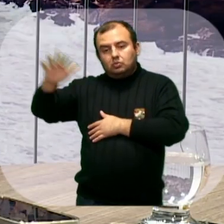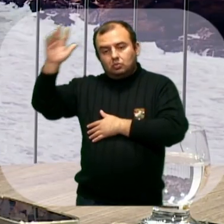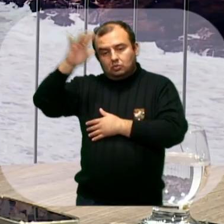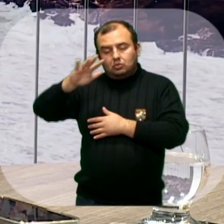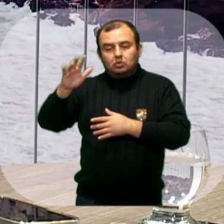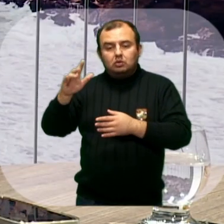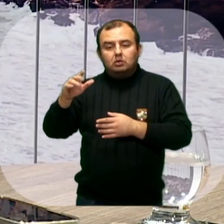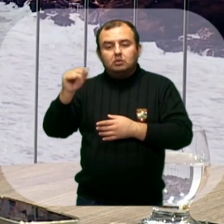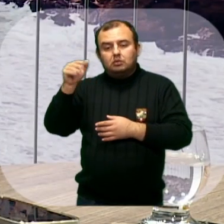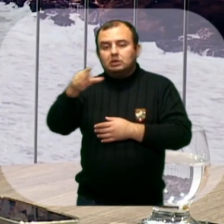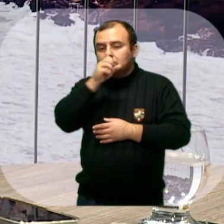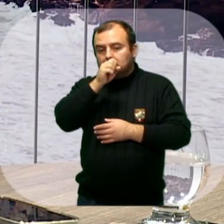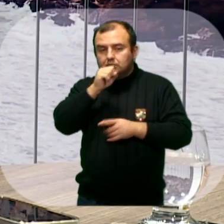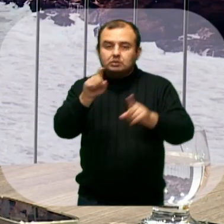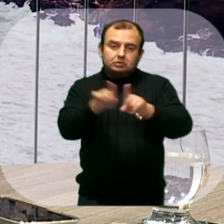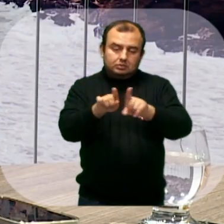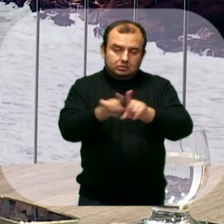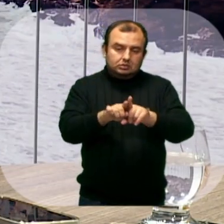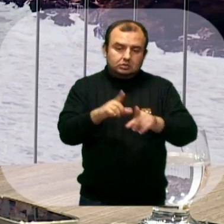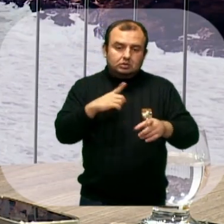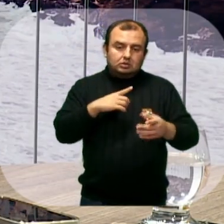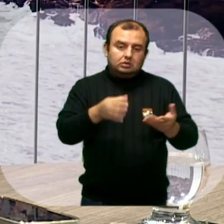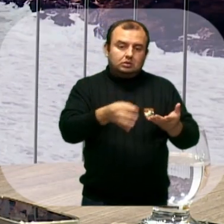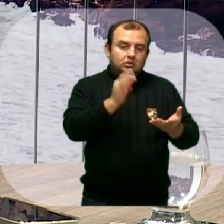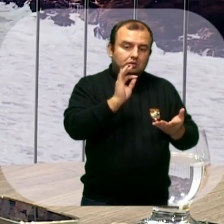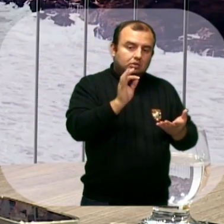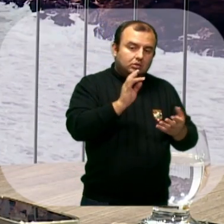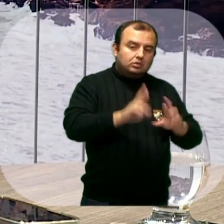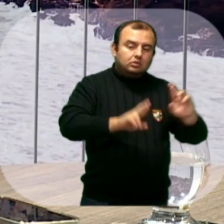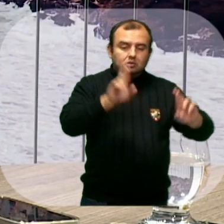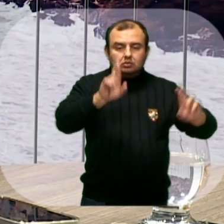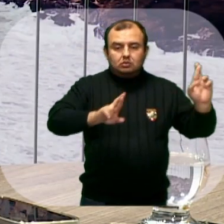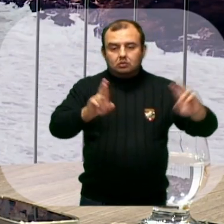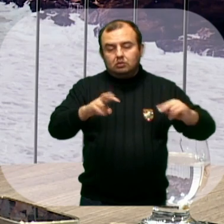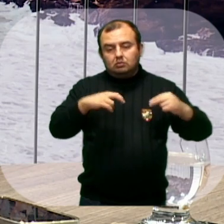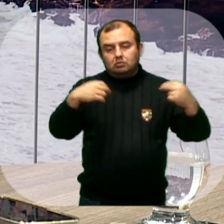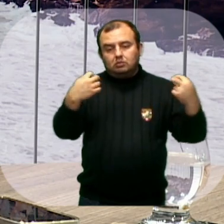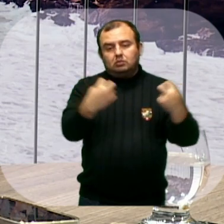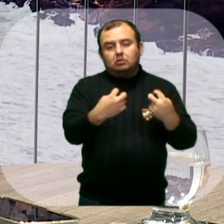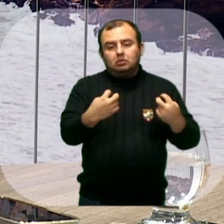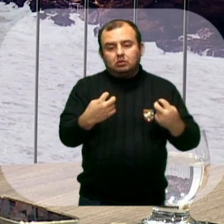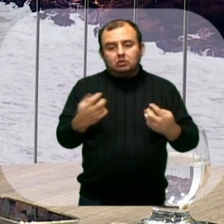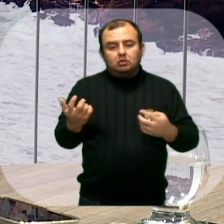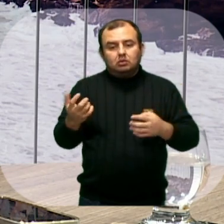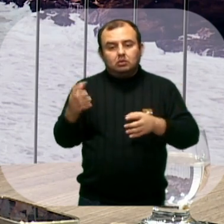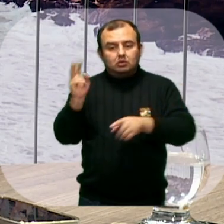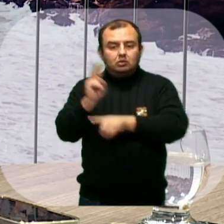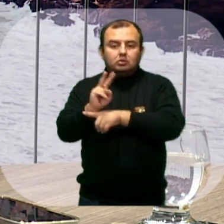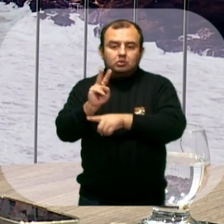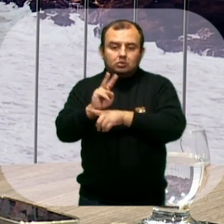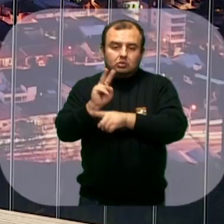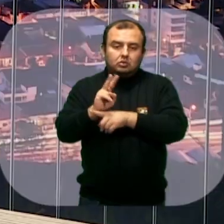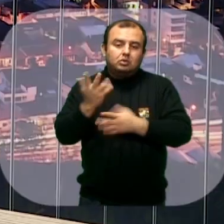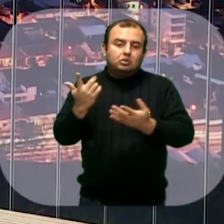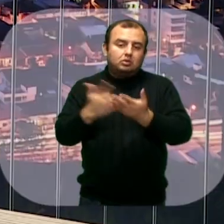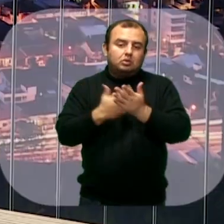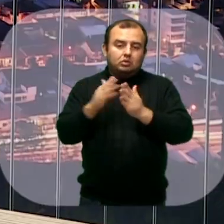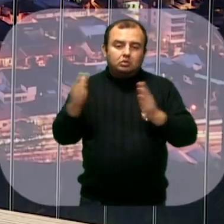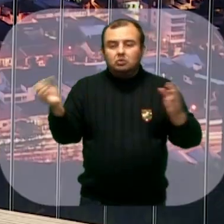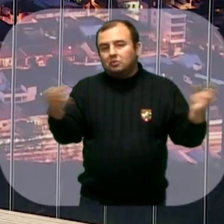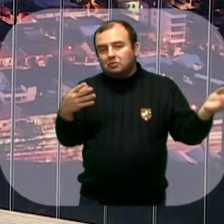que se reúne aos sábados, nós temos café com os autores, nós temos os guardiões da biblioteca.